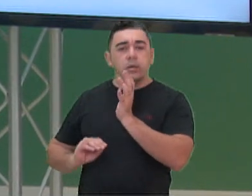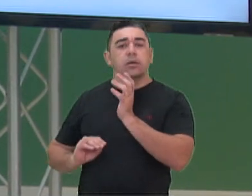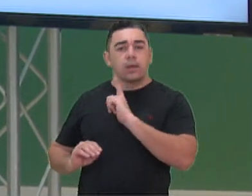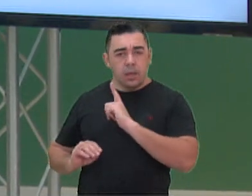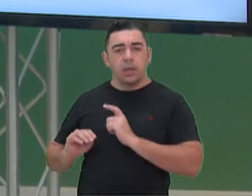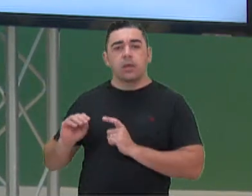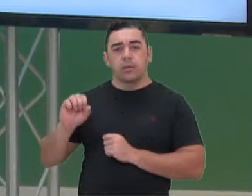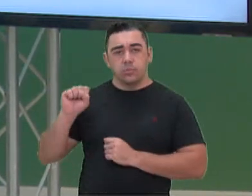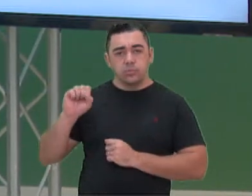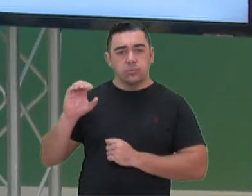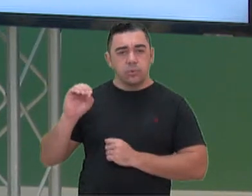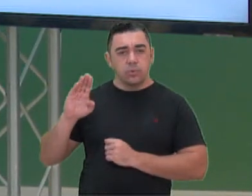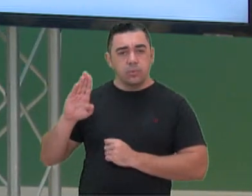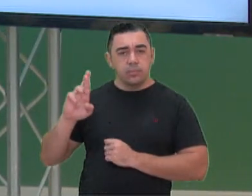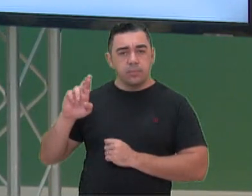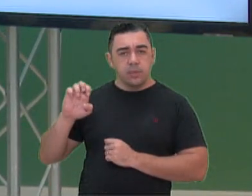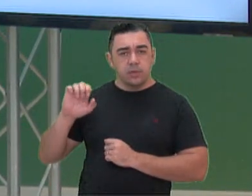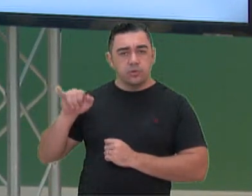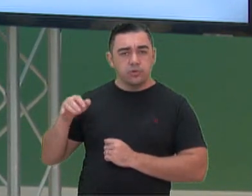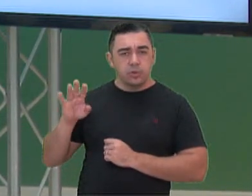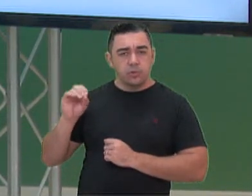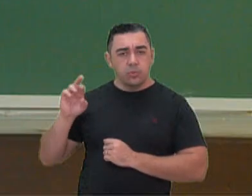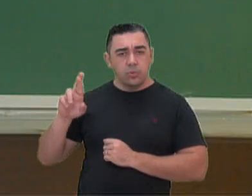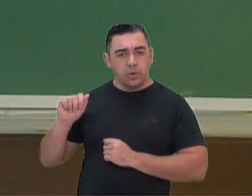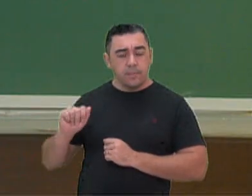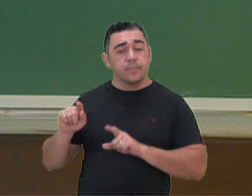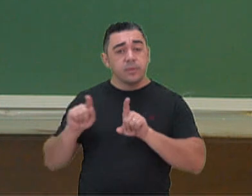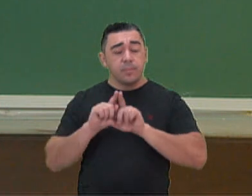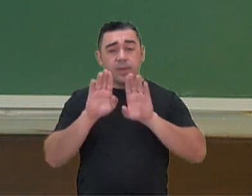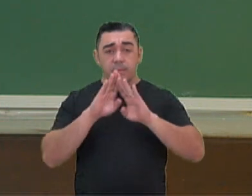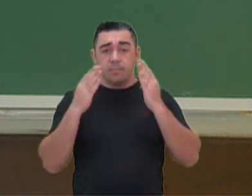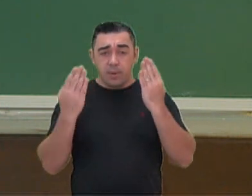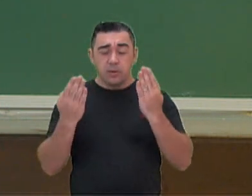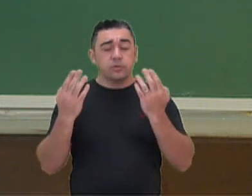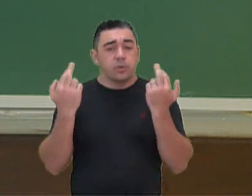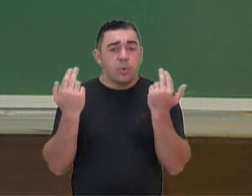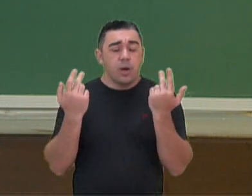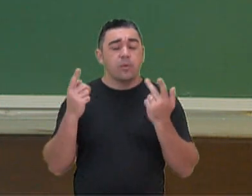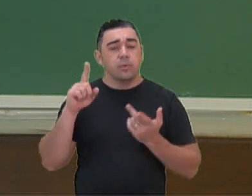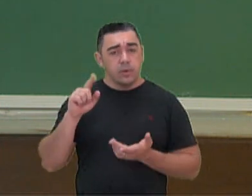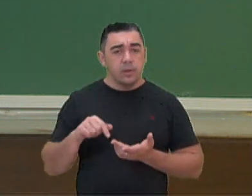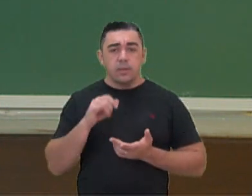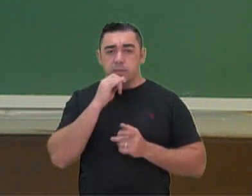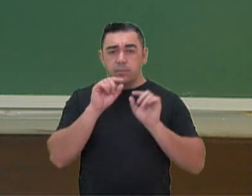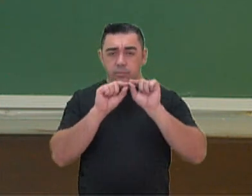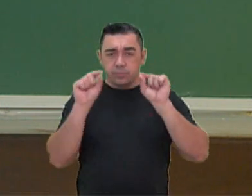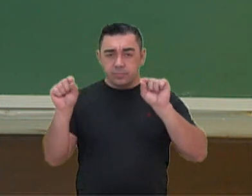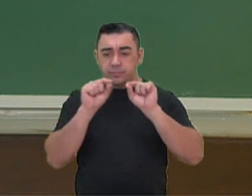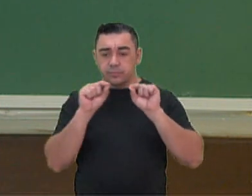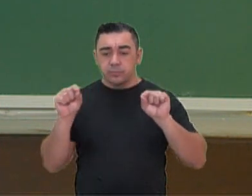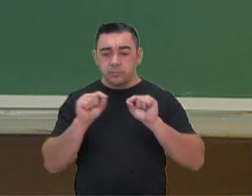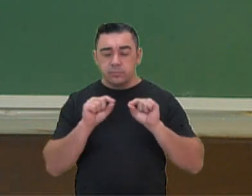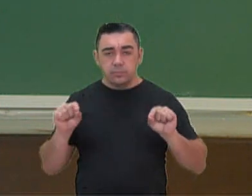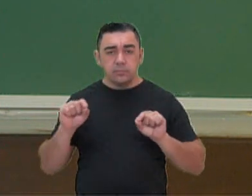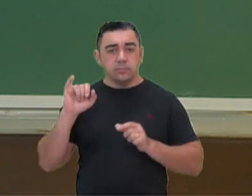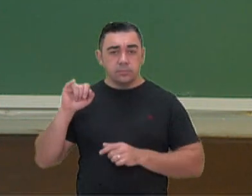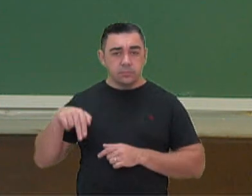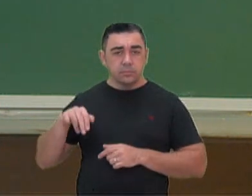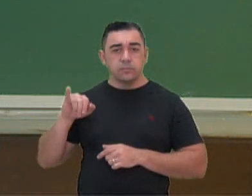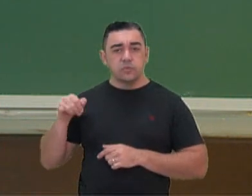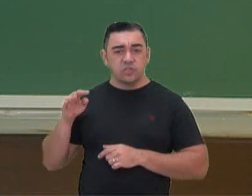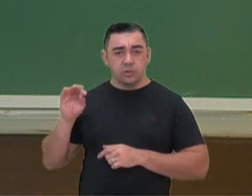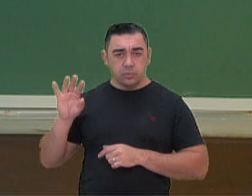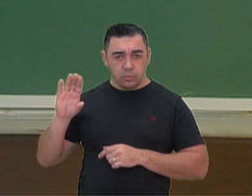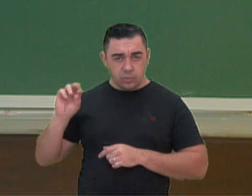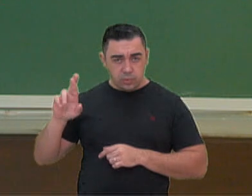sobrejetora. Mesmo porque toda a imagem é igual ao contradomínio. E porque